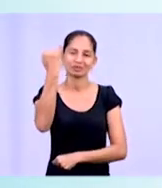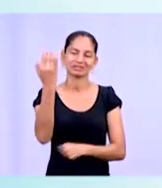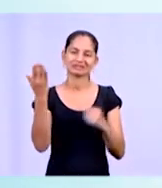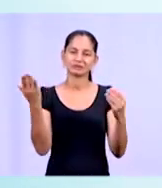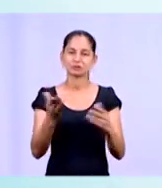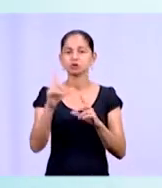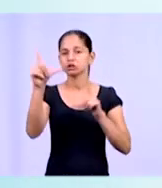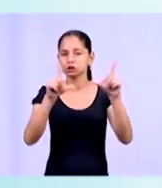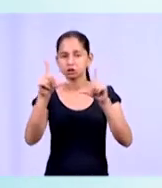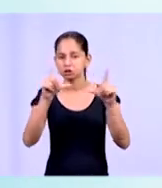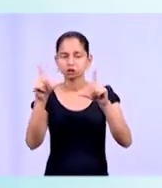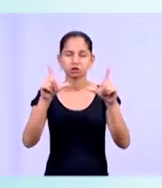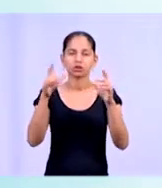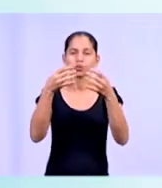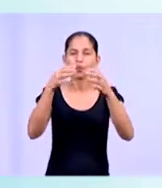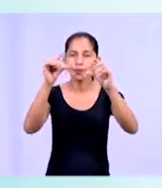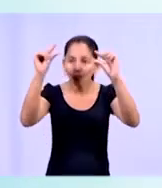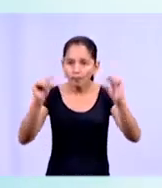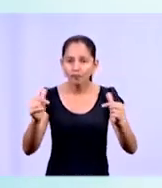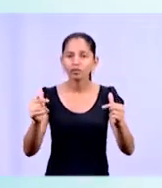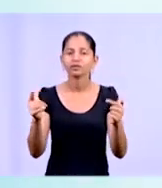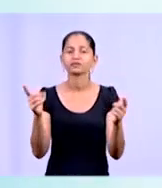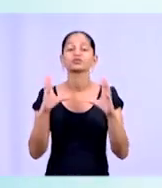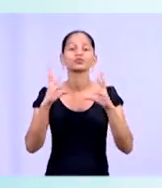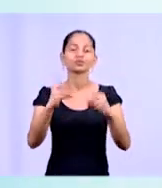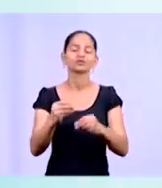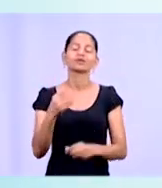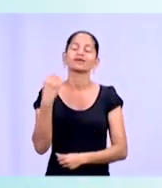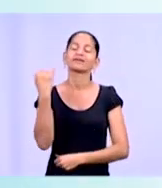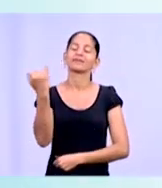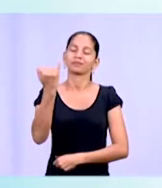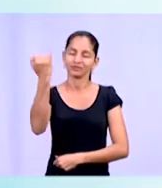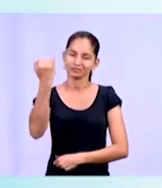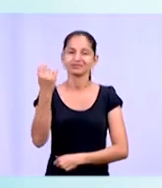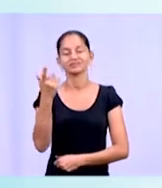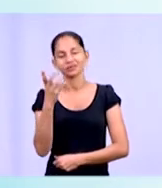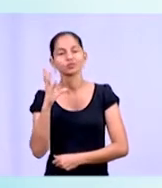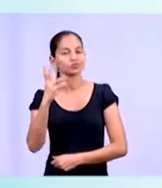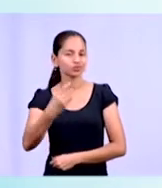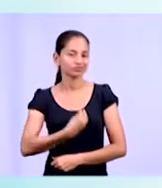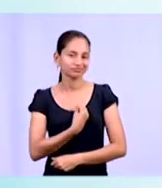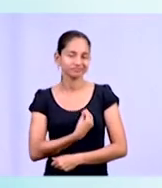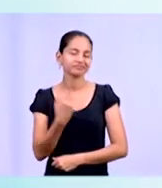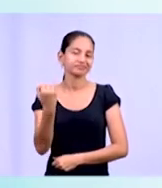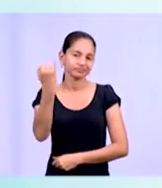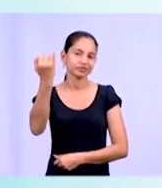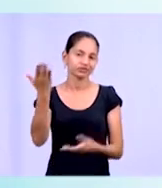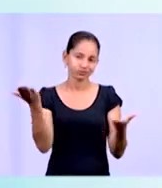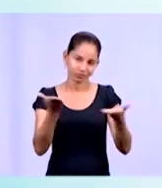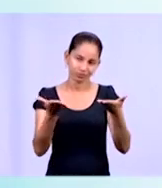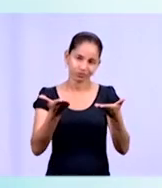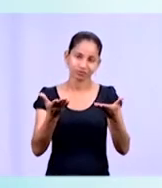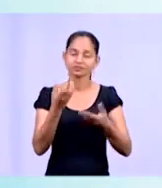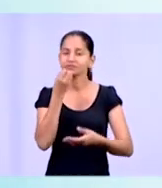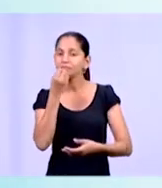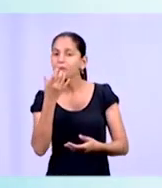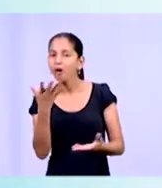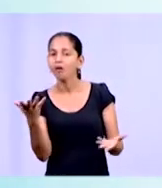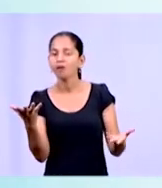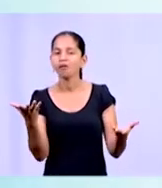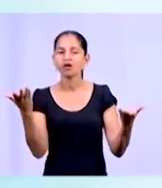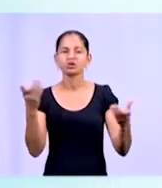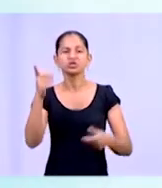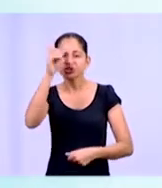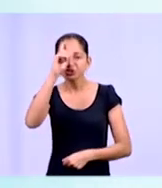as televisões inteligentes, quer dizer, tem muita coisa que a gente vai ver e que realmente é importante para a gente. Não só no nosso